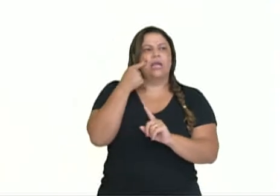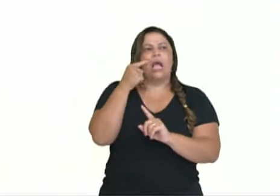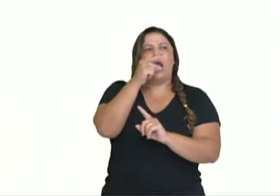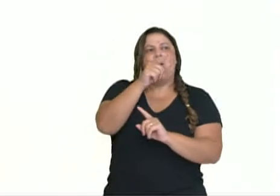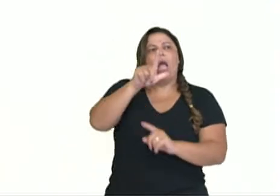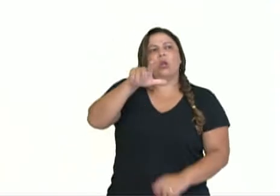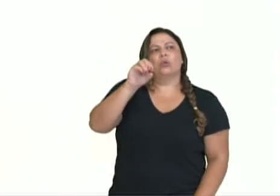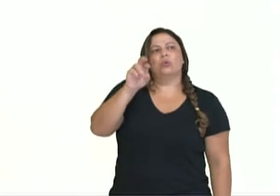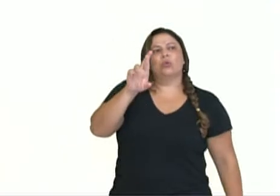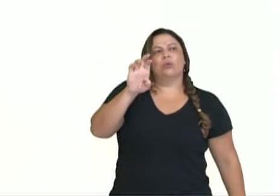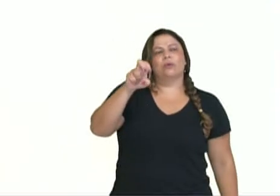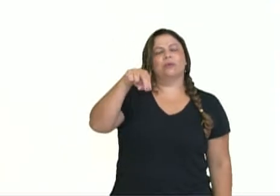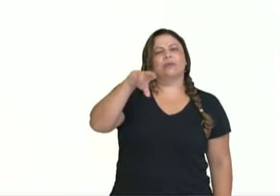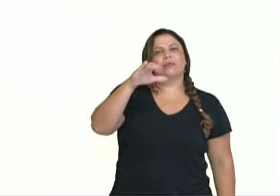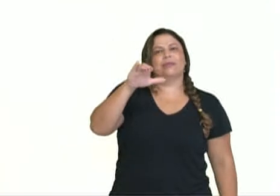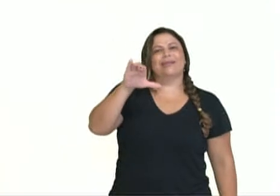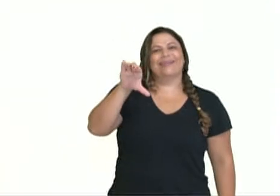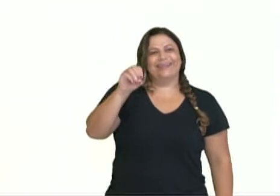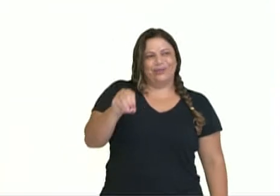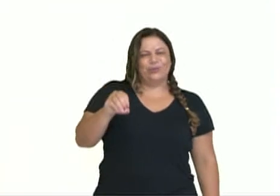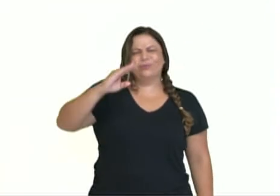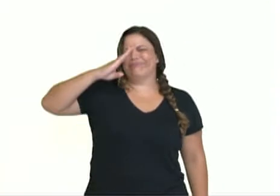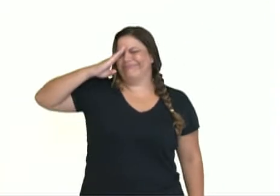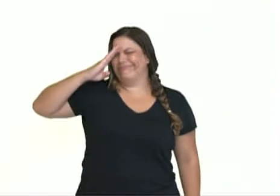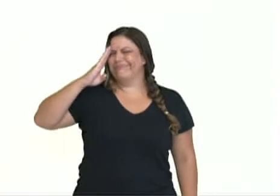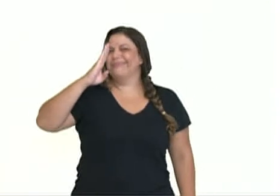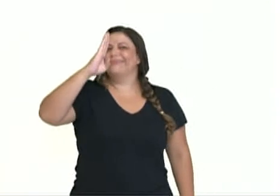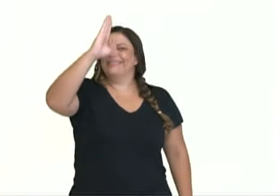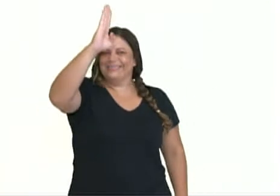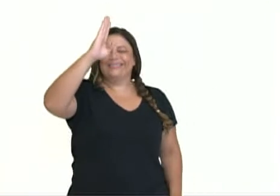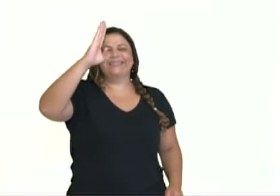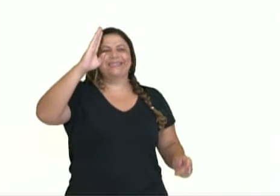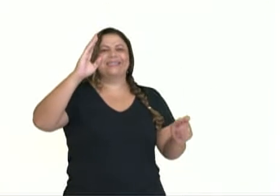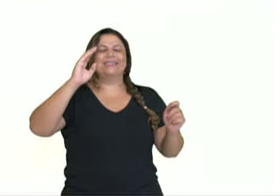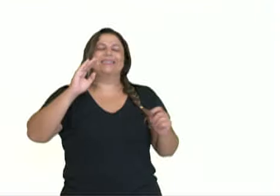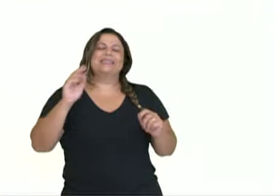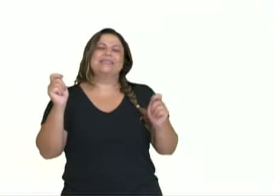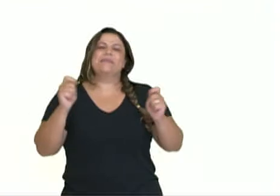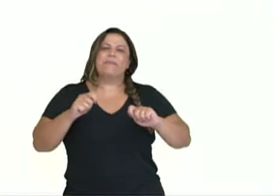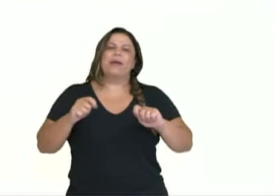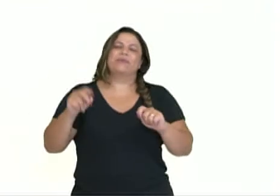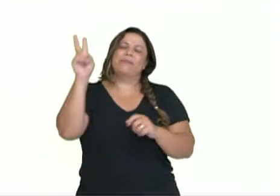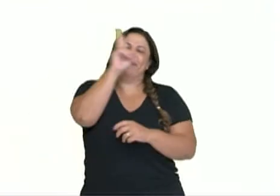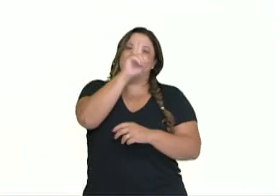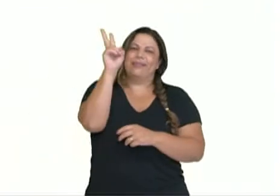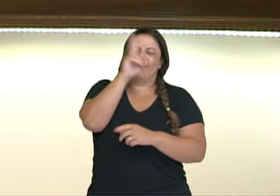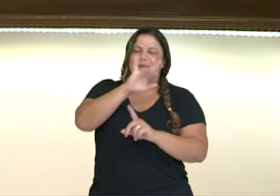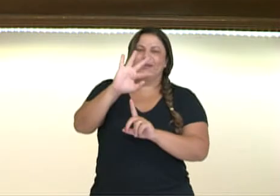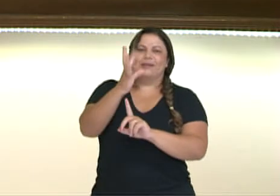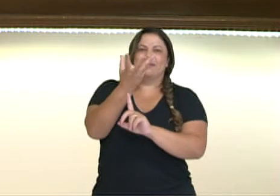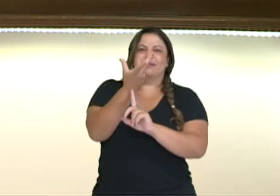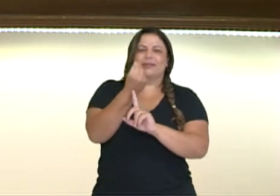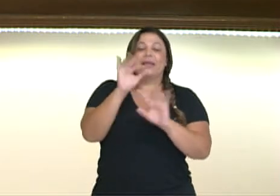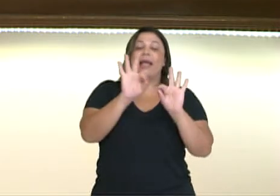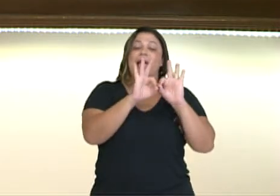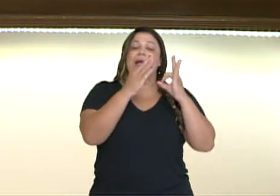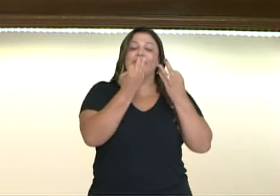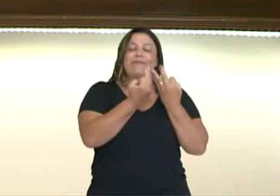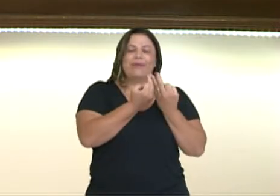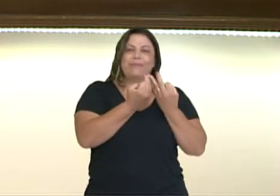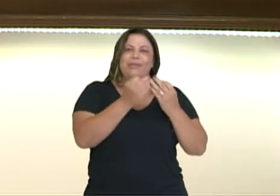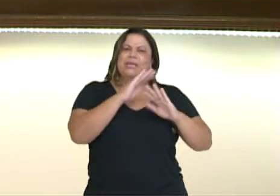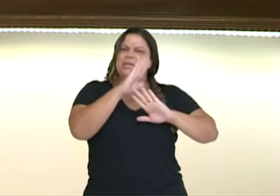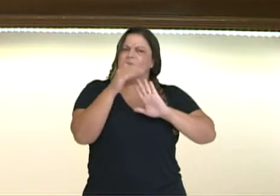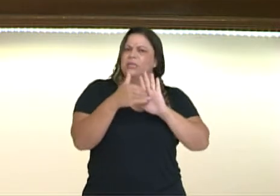de Medici, que foi um dos principais mecenas da história da arte. A família dele era